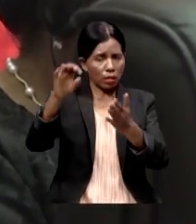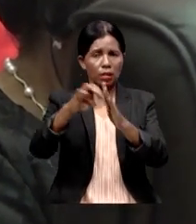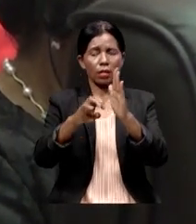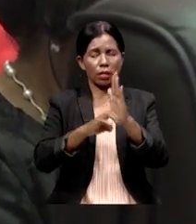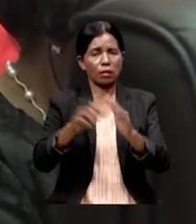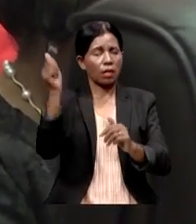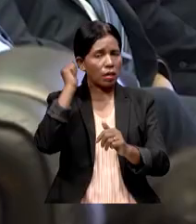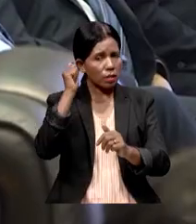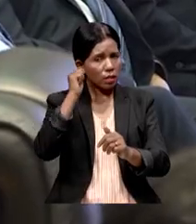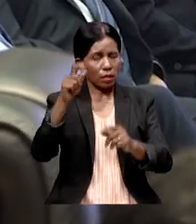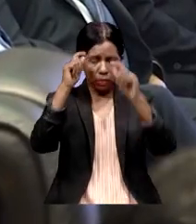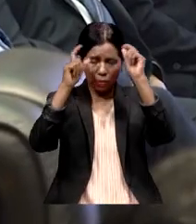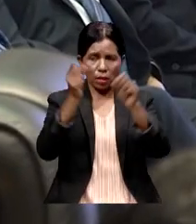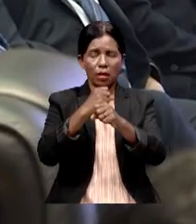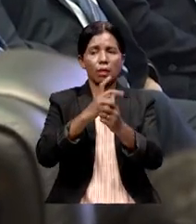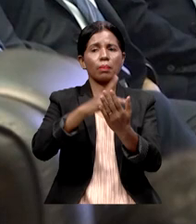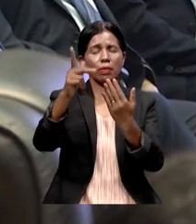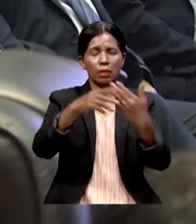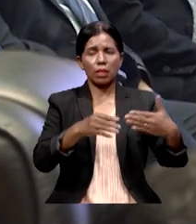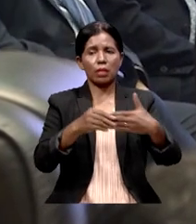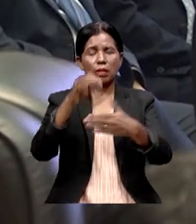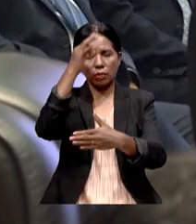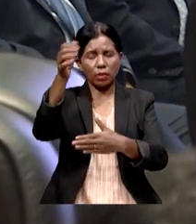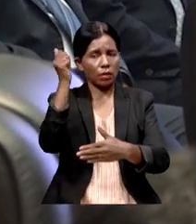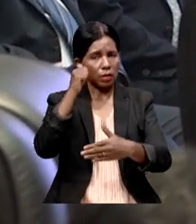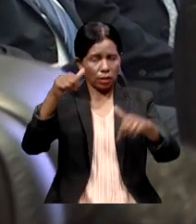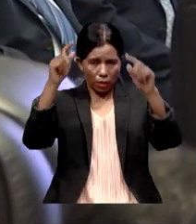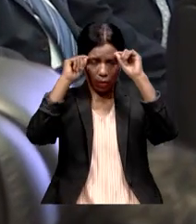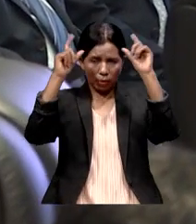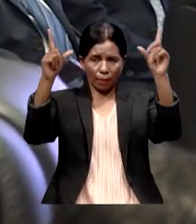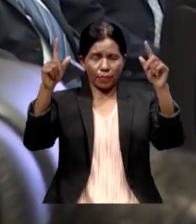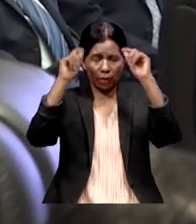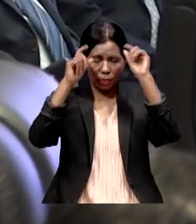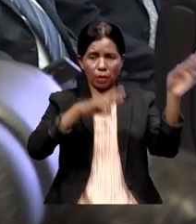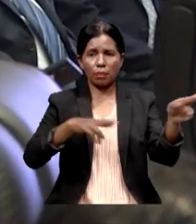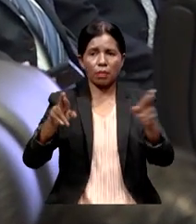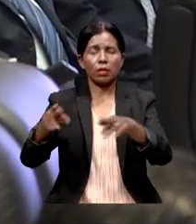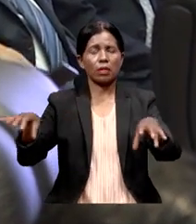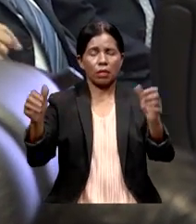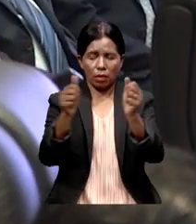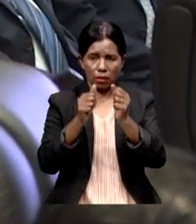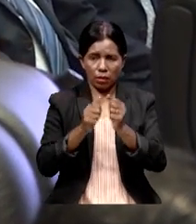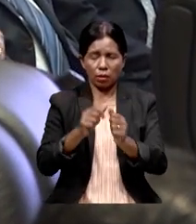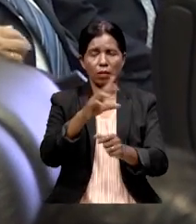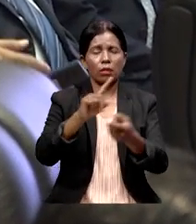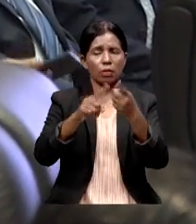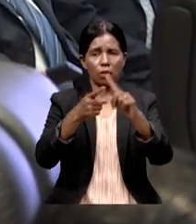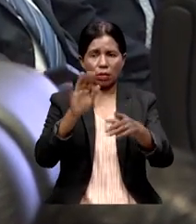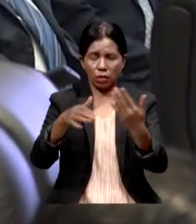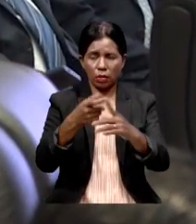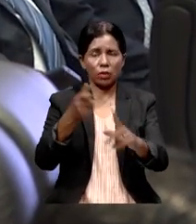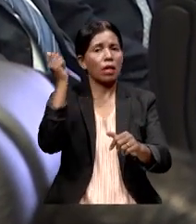ASEAN, Timor-Leste lança um programa Líder Futuro da ASEAN e a Timor-Leste. Timor-Leste pronto a serviço a muito com o meu amigo Cira, o